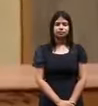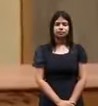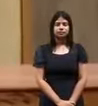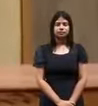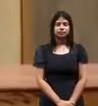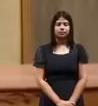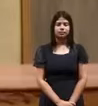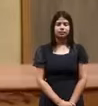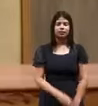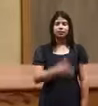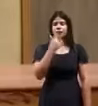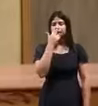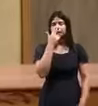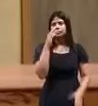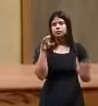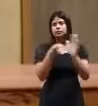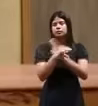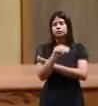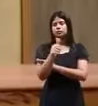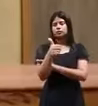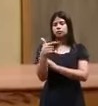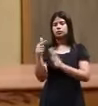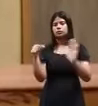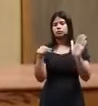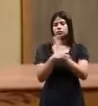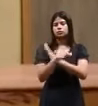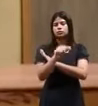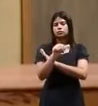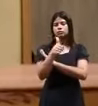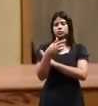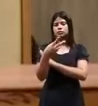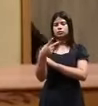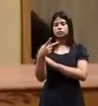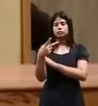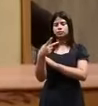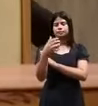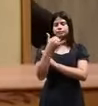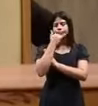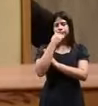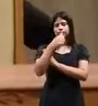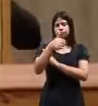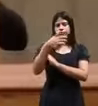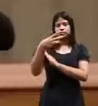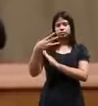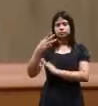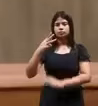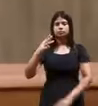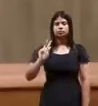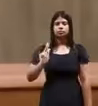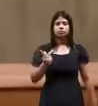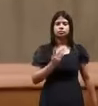Me parece que é 11:13. Vê se é 11:13 aí de Hebreus. Coloca aí.